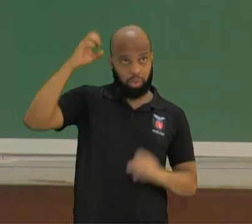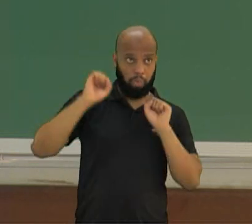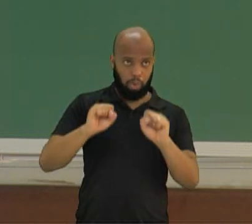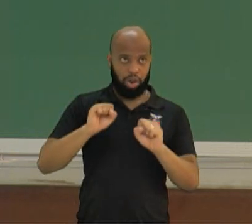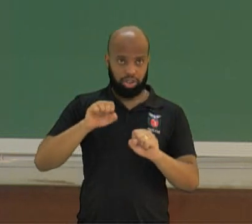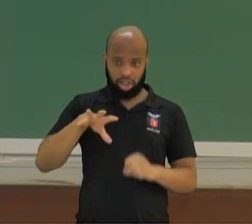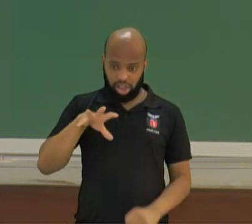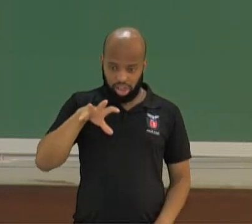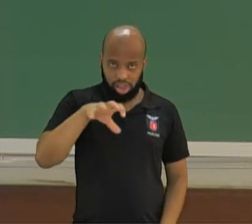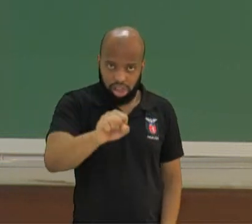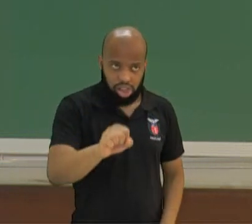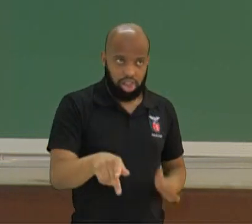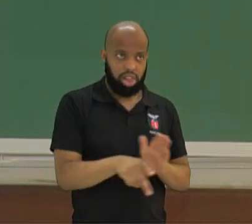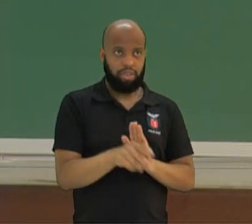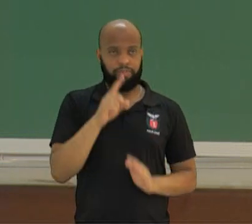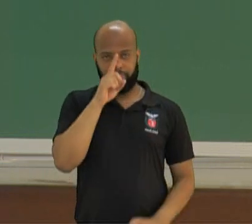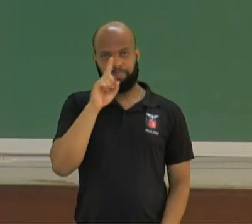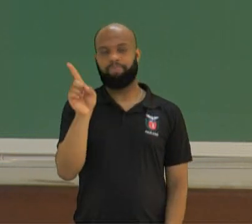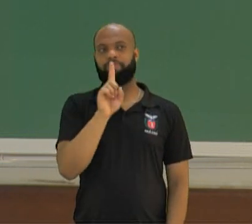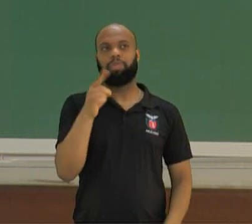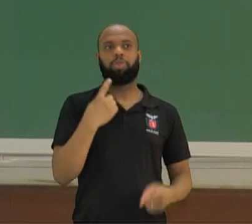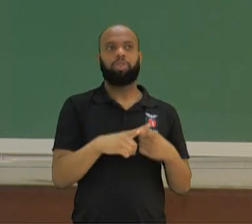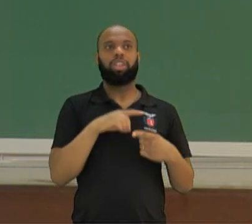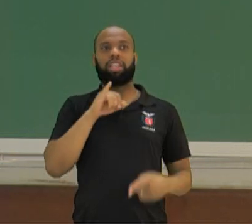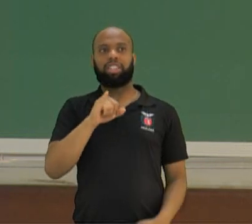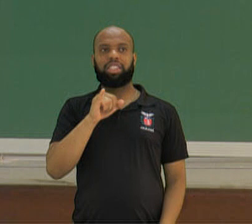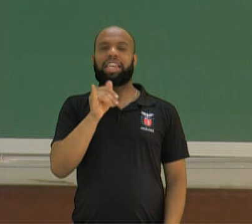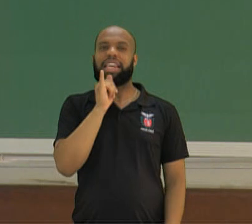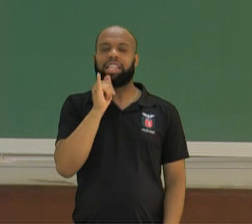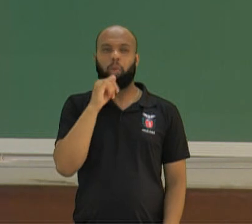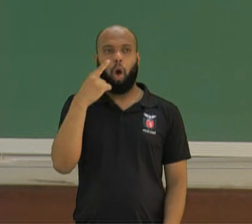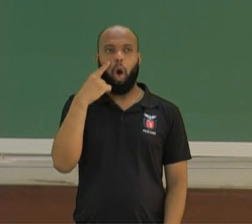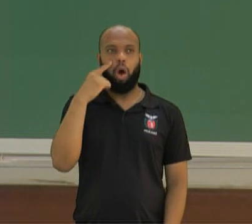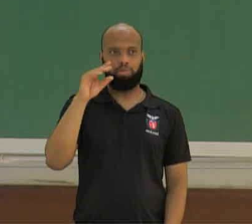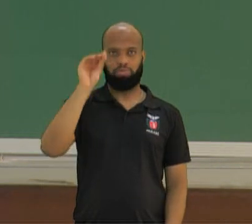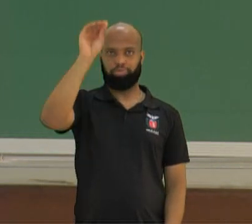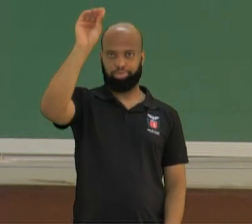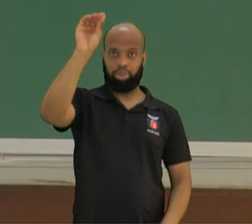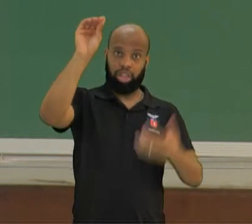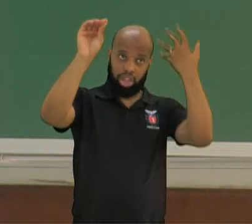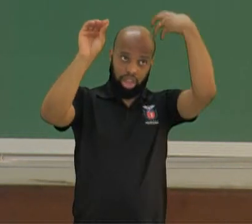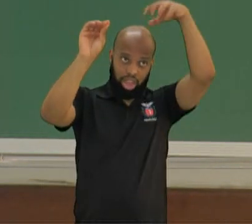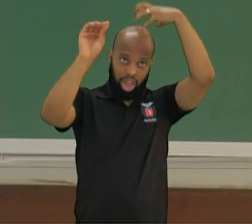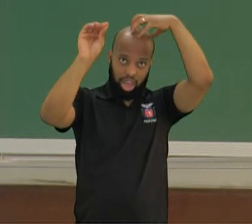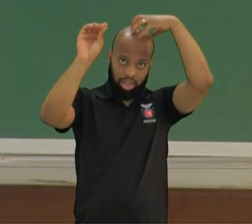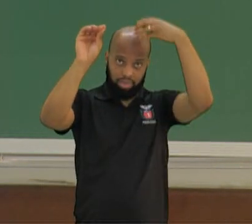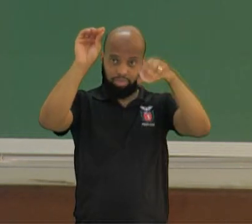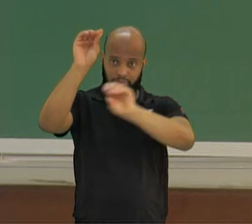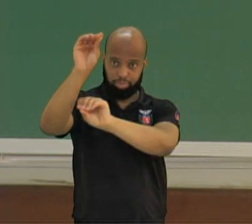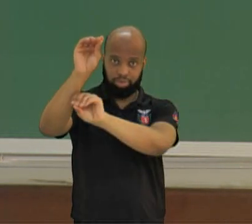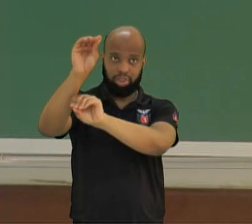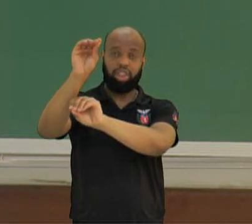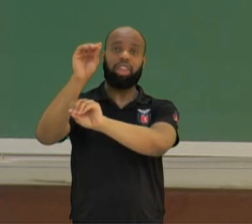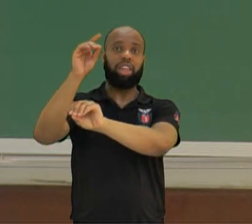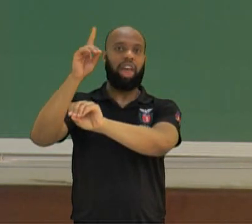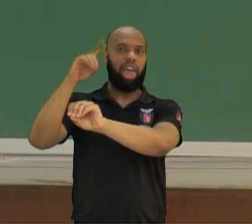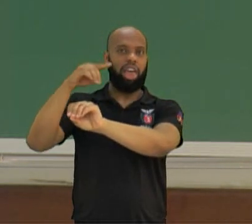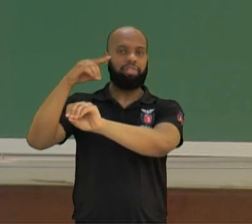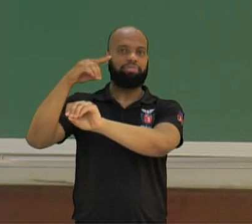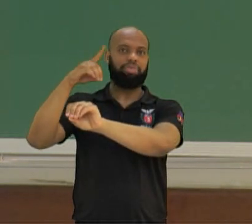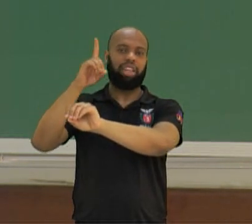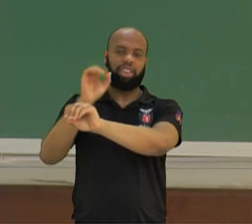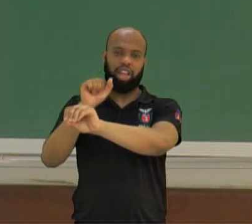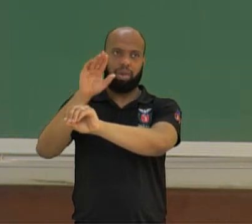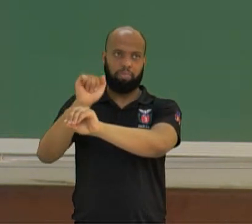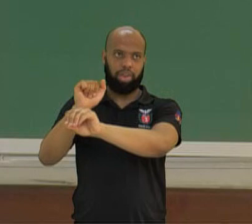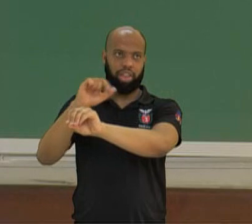capturar essa peça que está ameaçando? Não. Porque se ele capturar essa peça que está ameaçando, ele ficaria próximo aqui do rei adversário. Ou